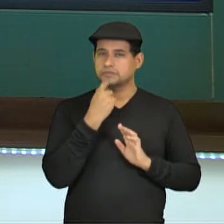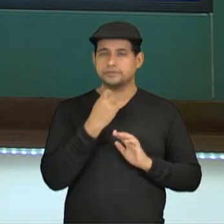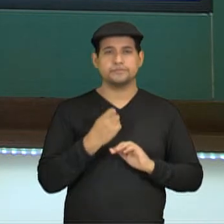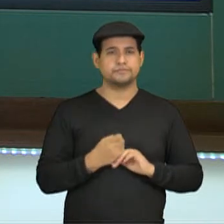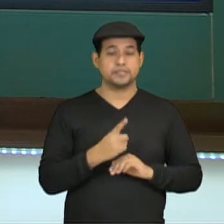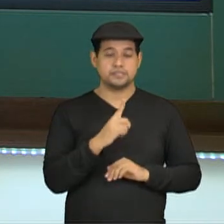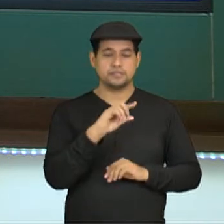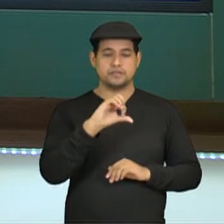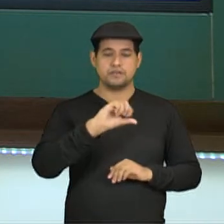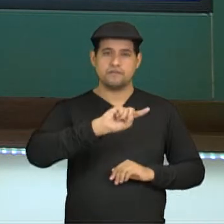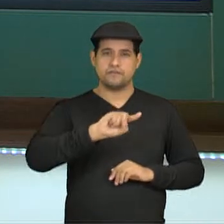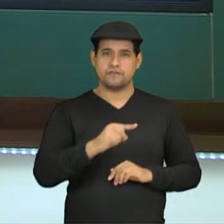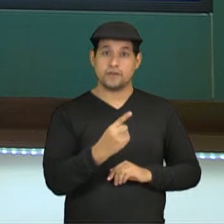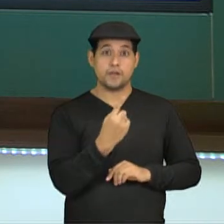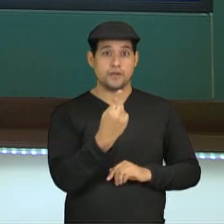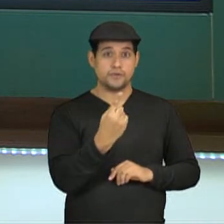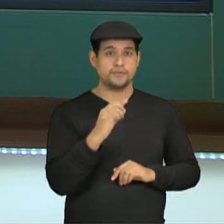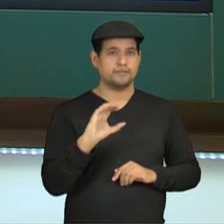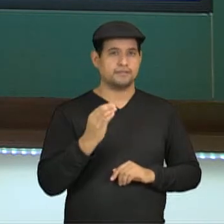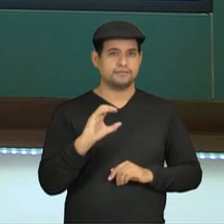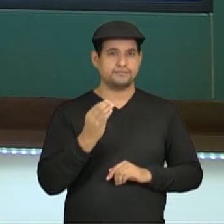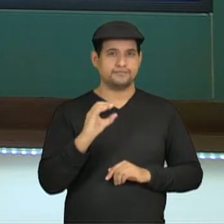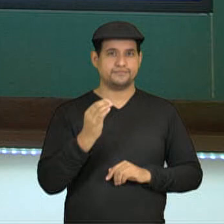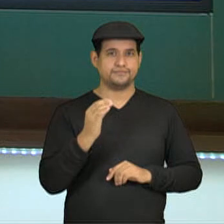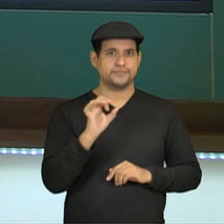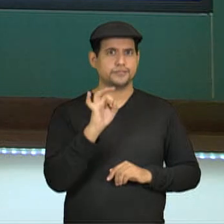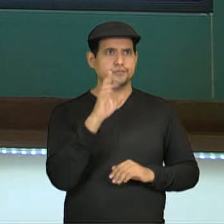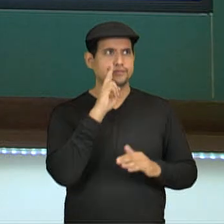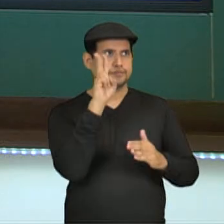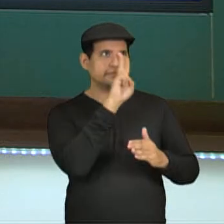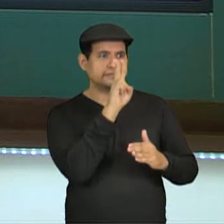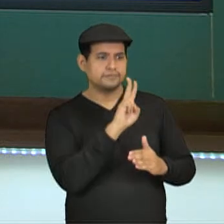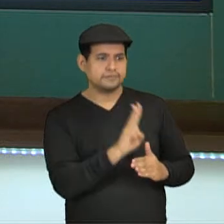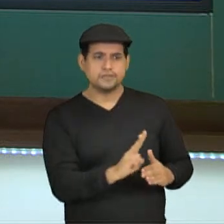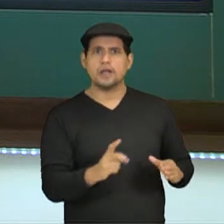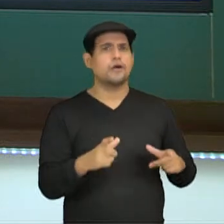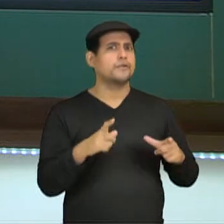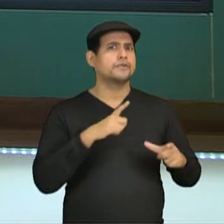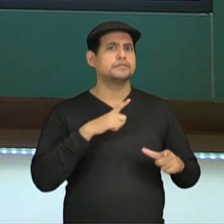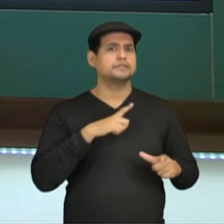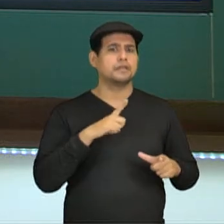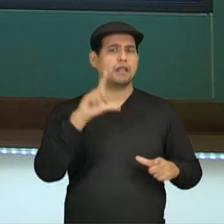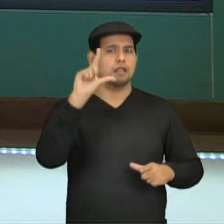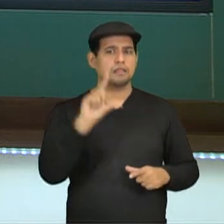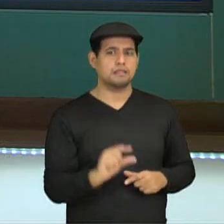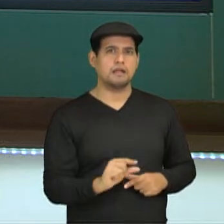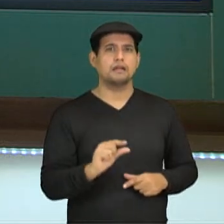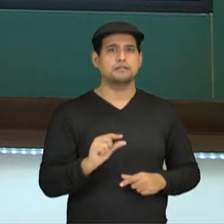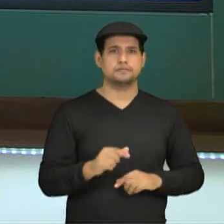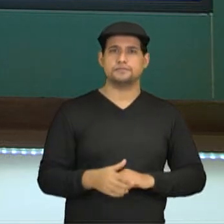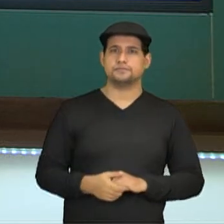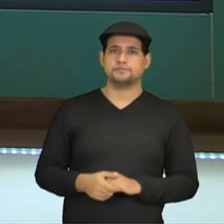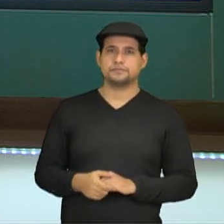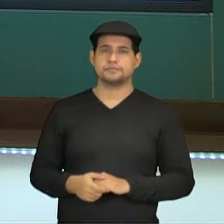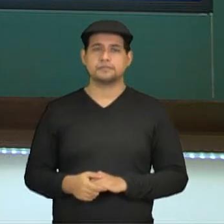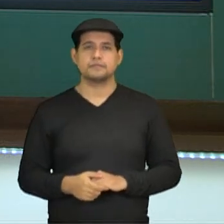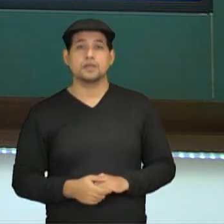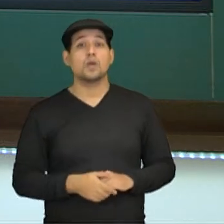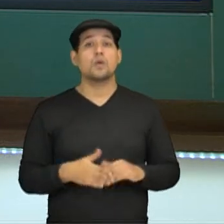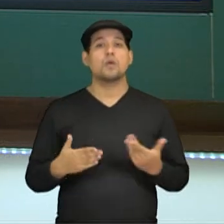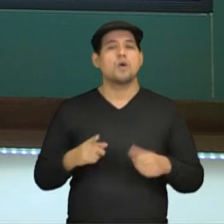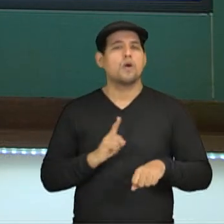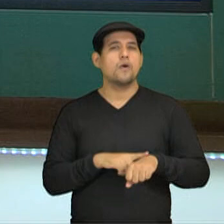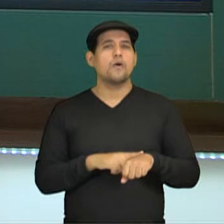ó, 19,1 graus Celsius. É só olhar no gráfico e ver onde que está mais baixo o gráfico. E em qual horário